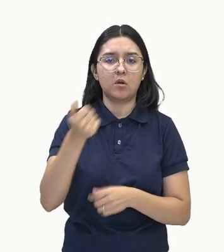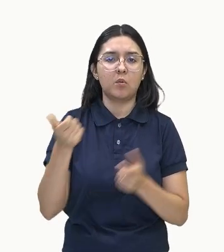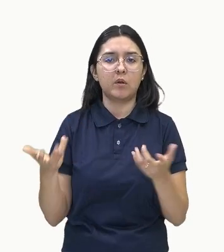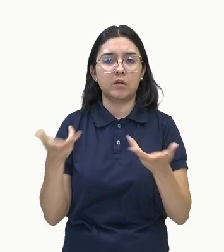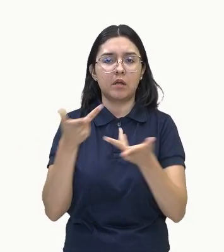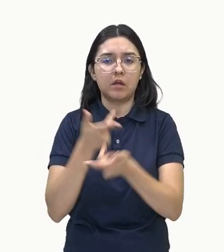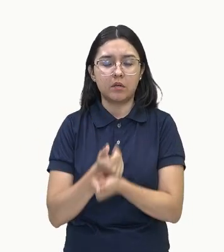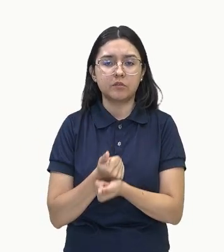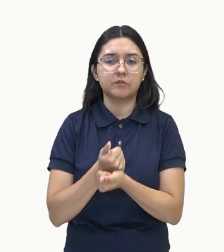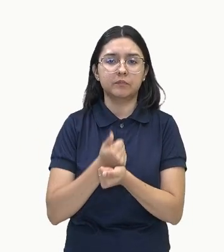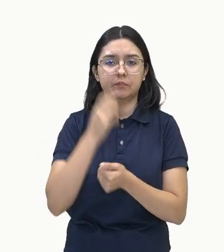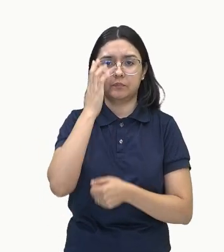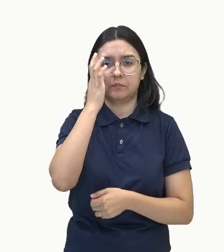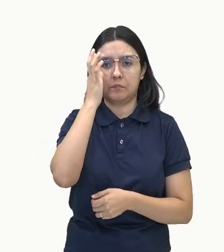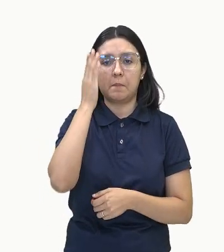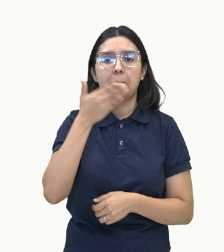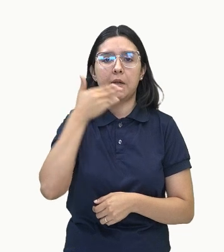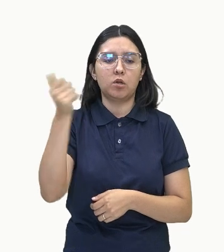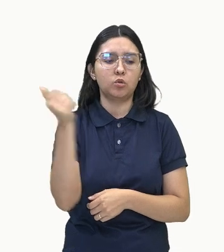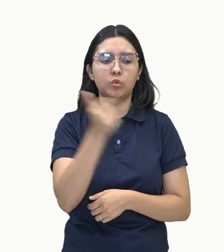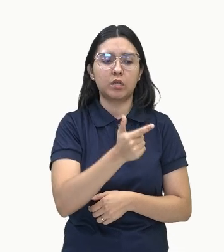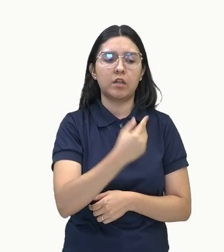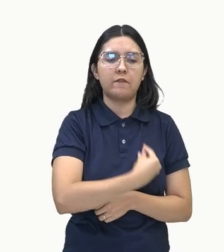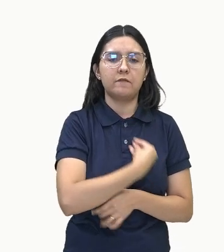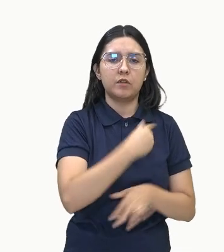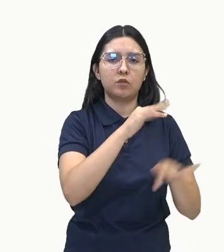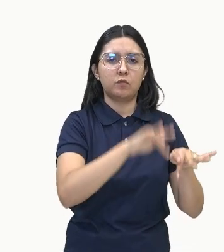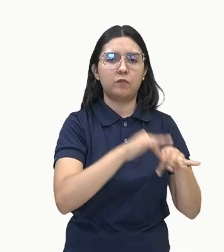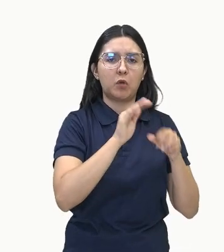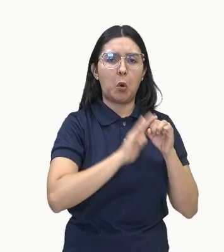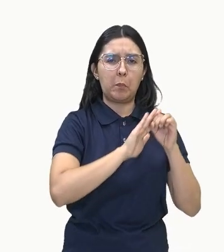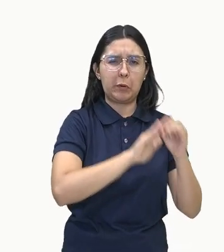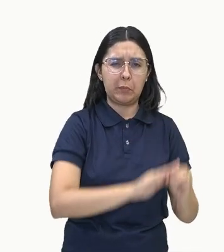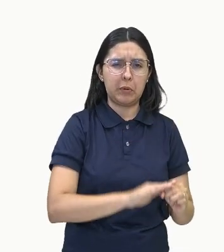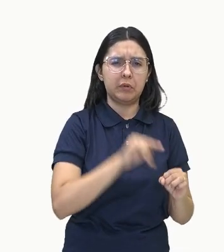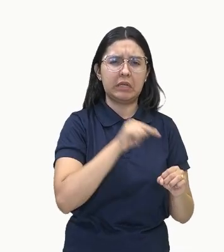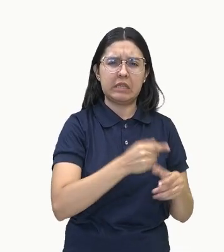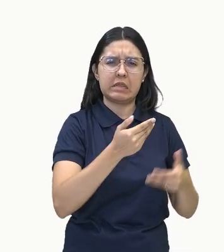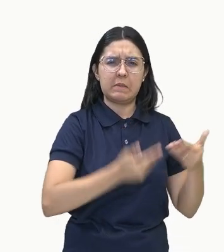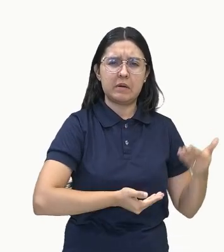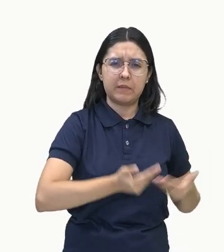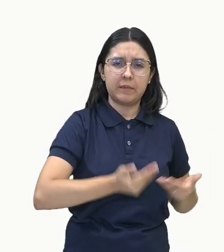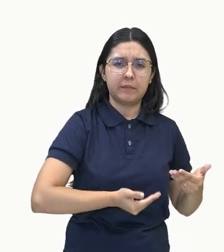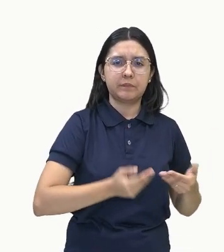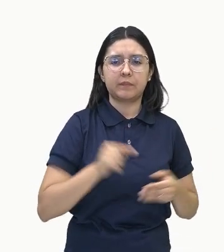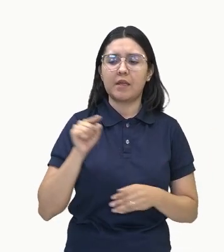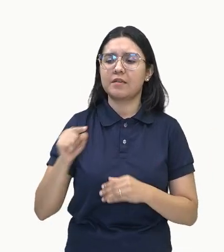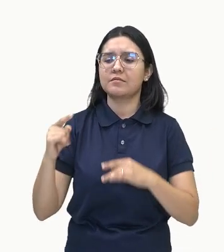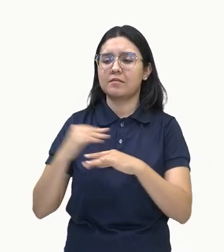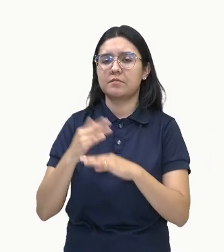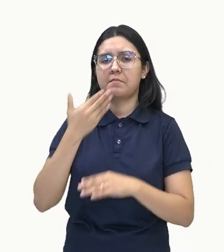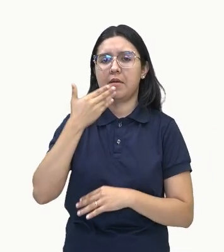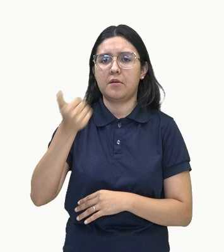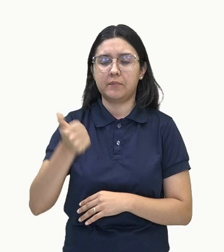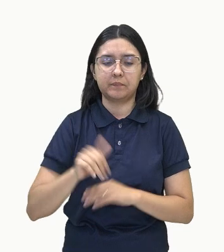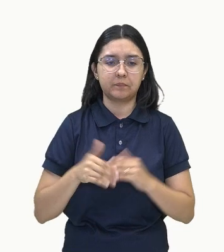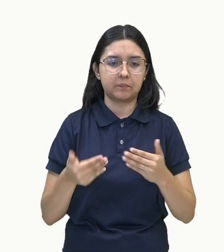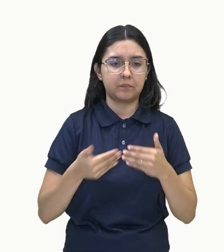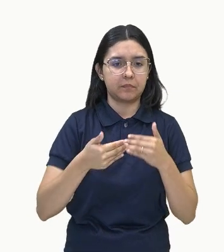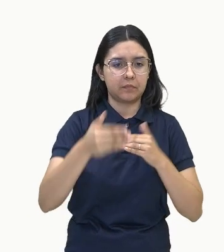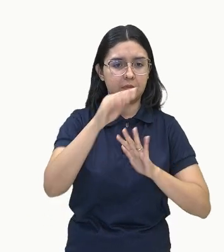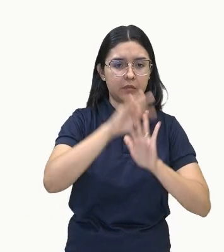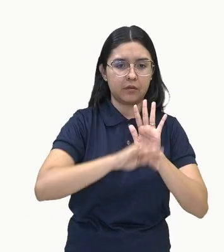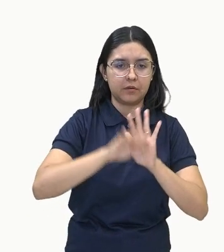tinham ali nos feudos, ali nos laços da servidão. Tá bom, gente? Vamos adiante com o texto. Vamos lá,